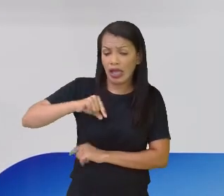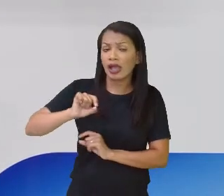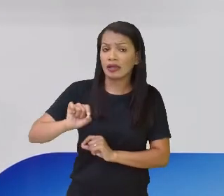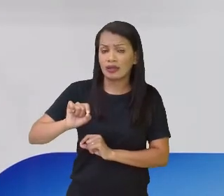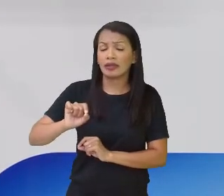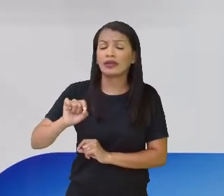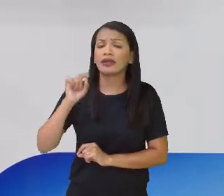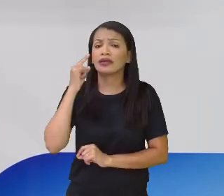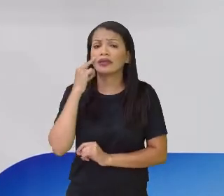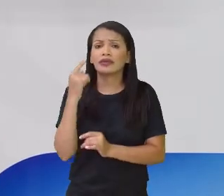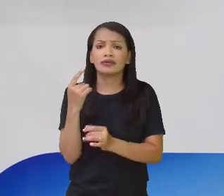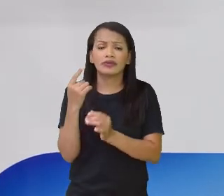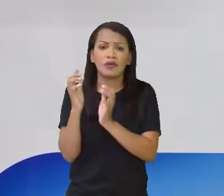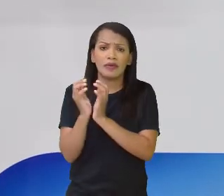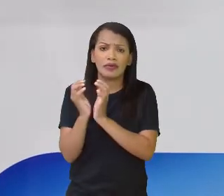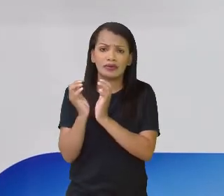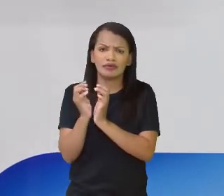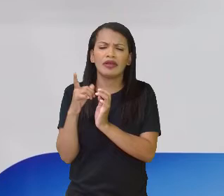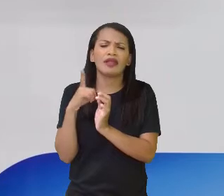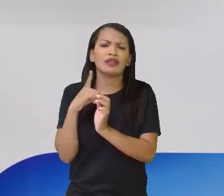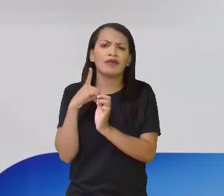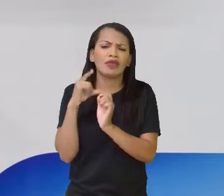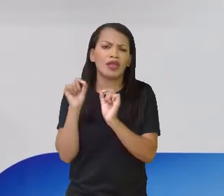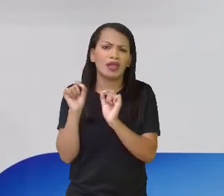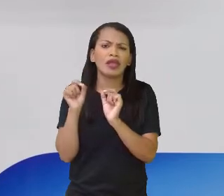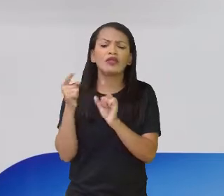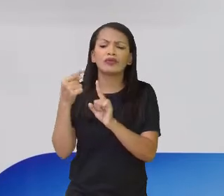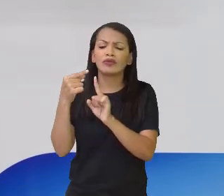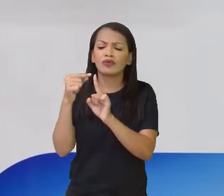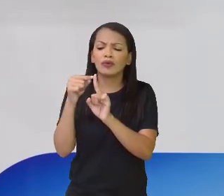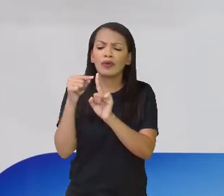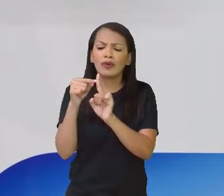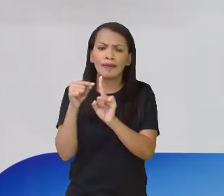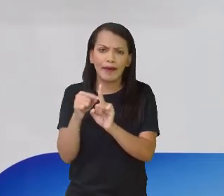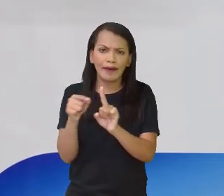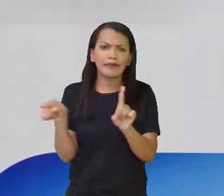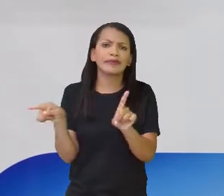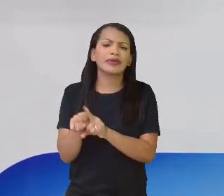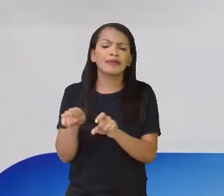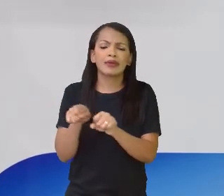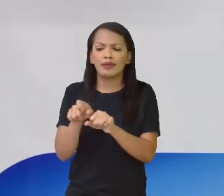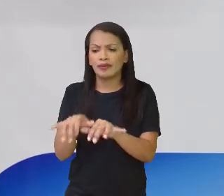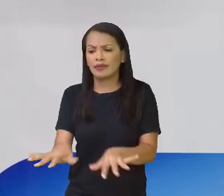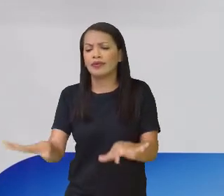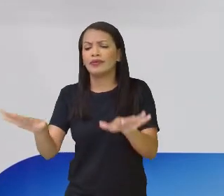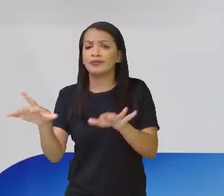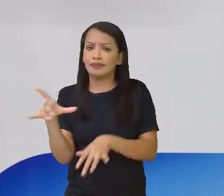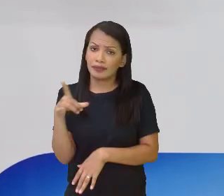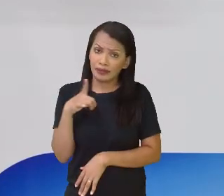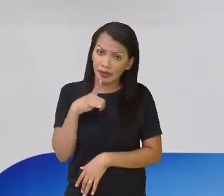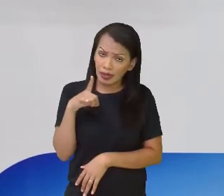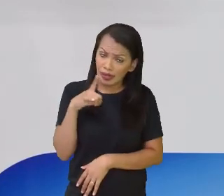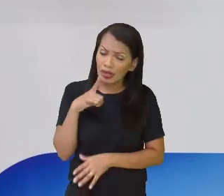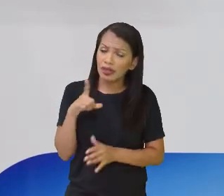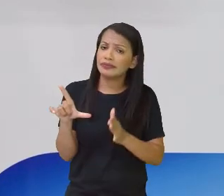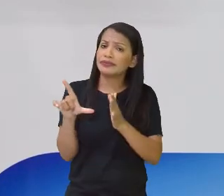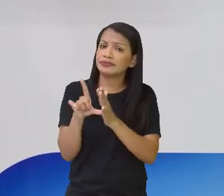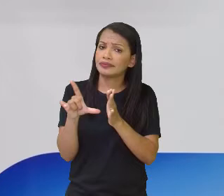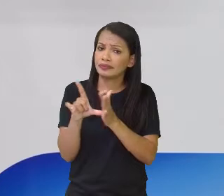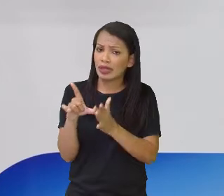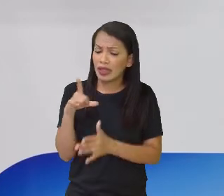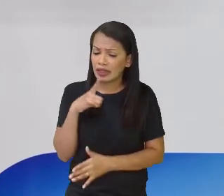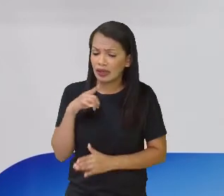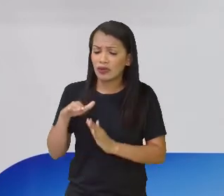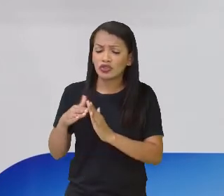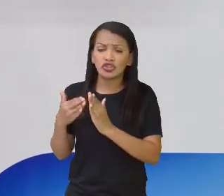bairros também. Isso se expande para os bairros. Com certeza, aí no seu bairro, ou no seu bairro, ou próximo dele, deve ter uma